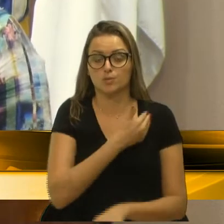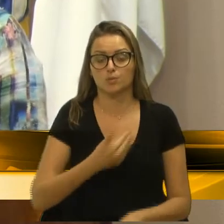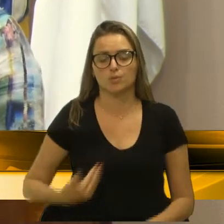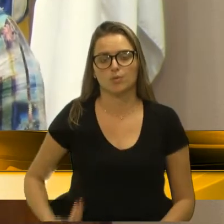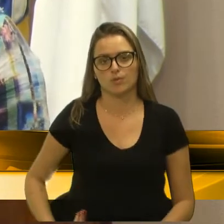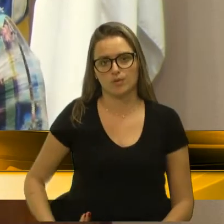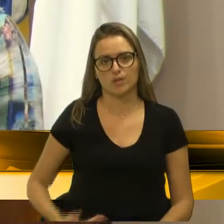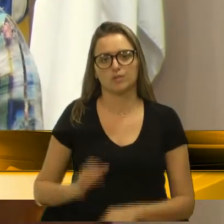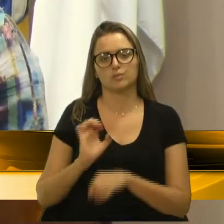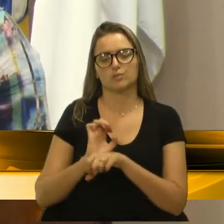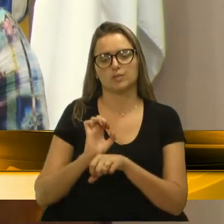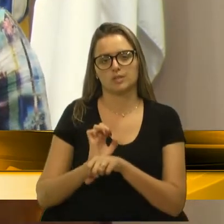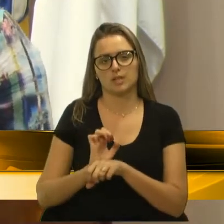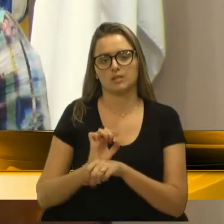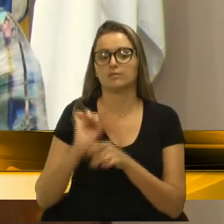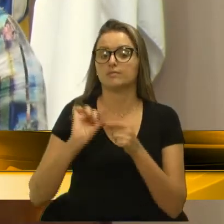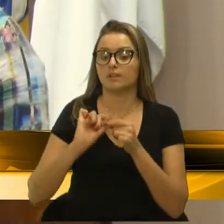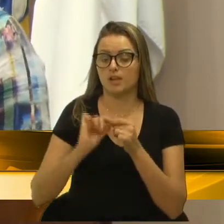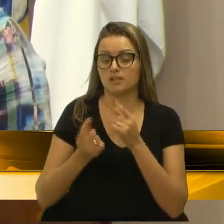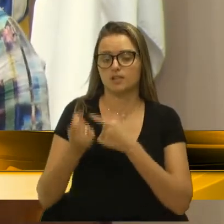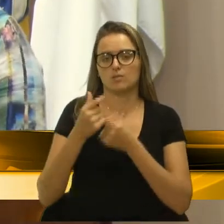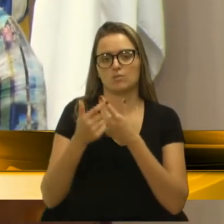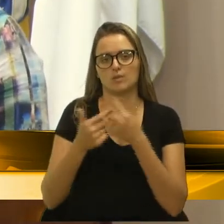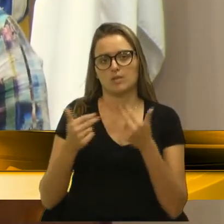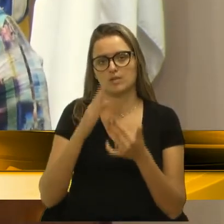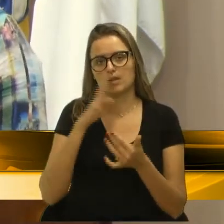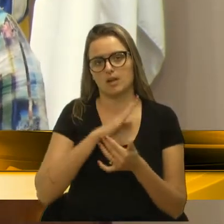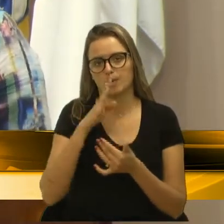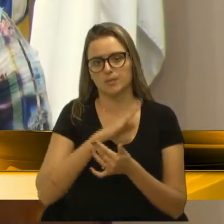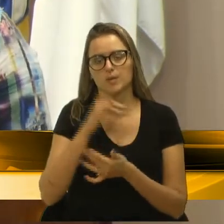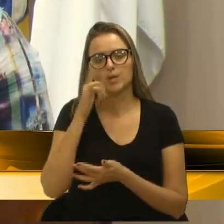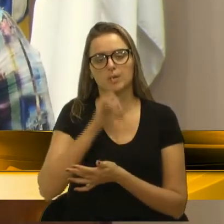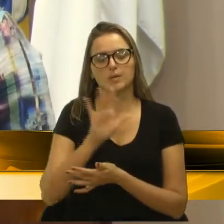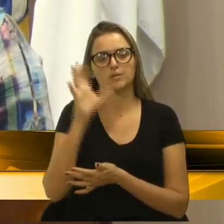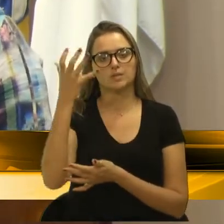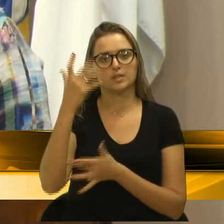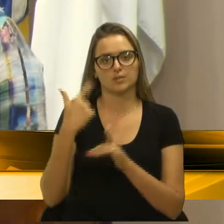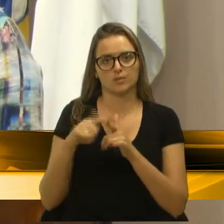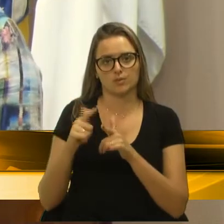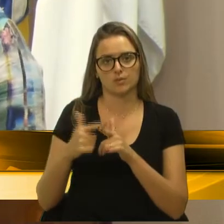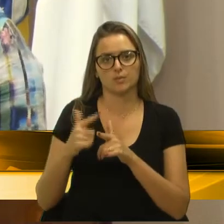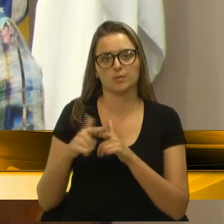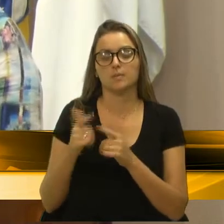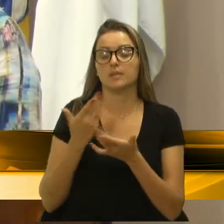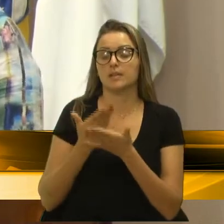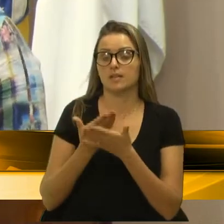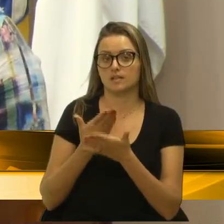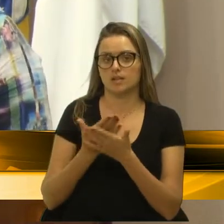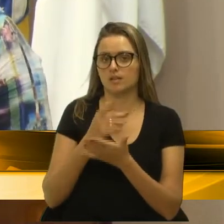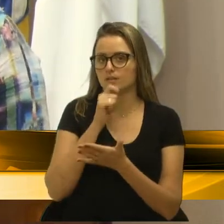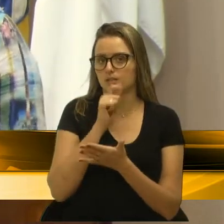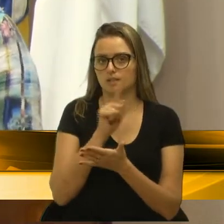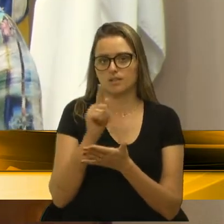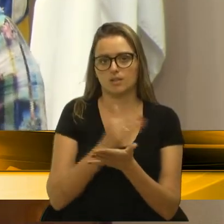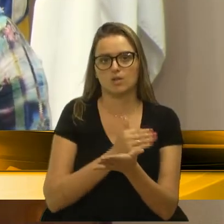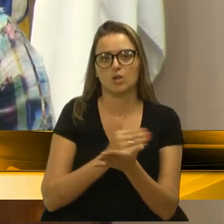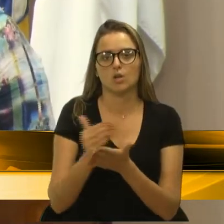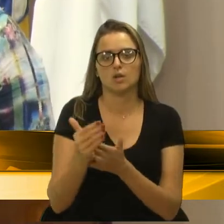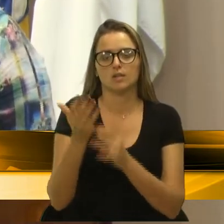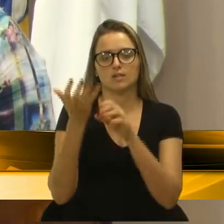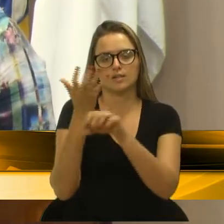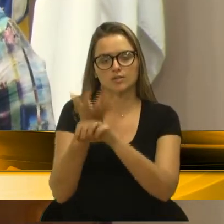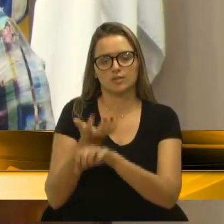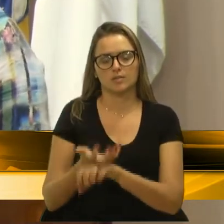que o governo do Estado tome providências o quanto antes para resolver a situação das aulas que não iniciaram, das disciplinas que